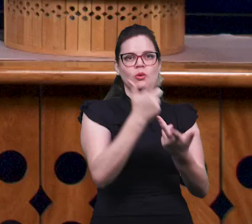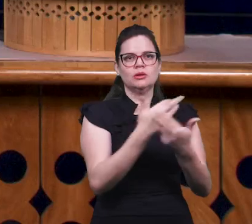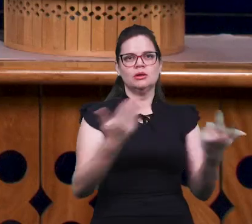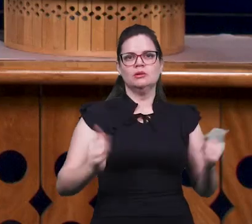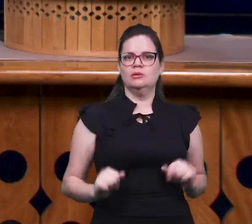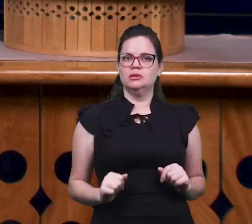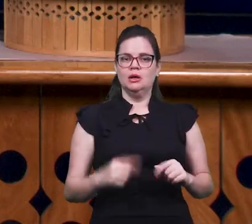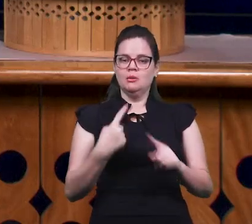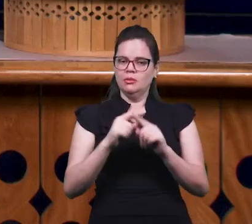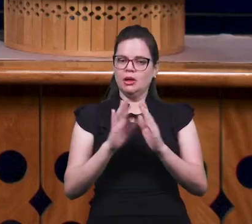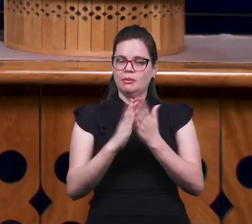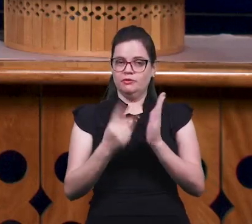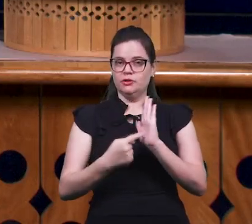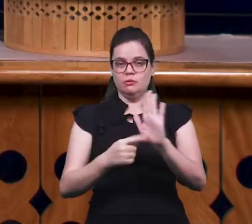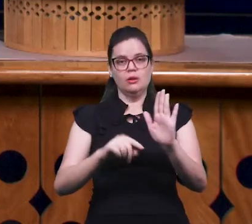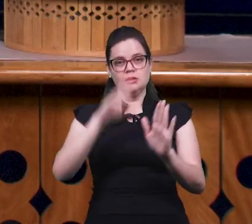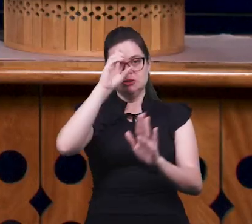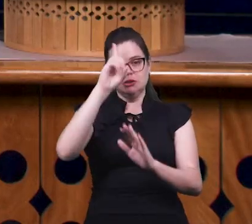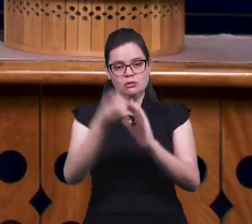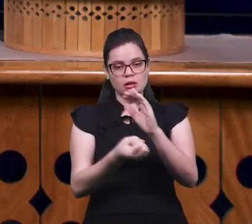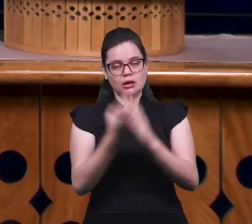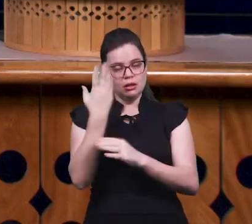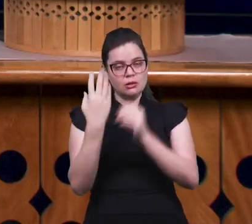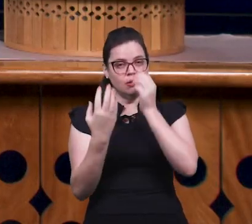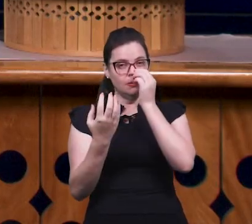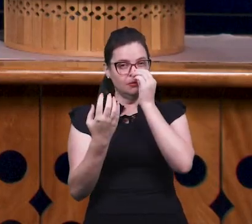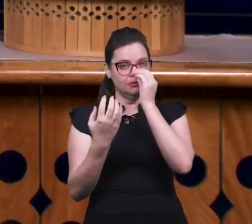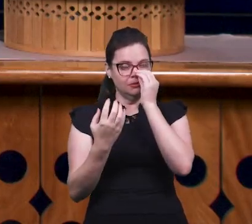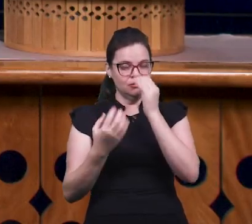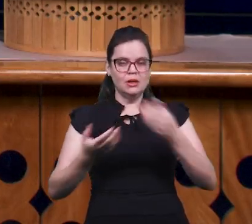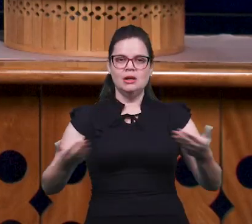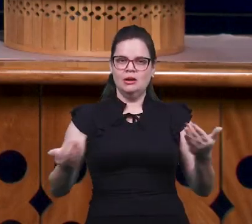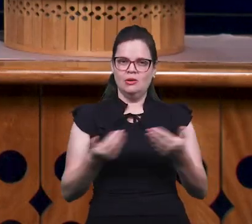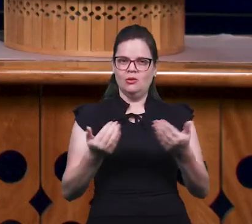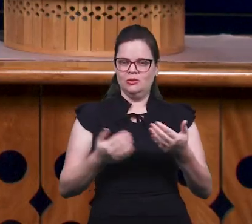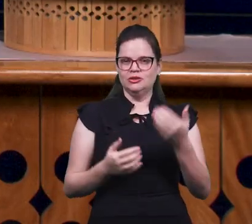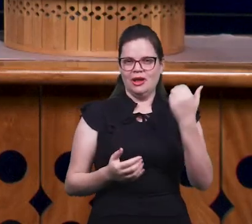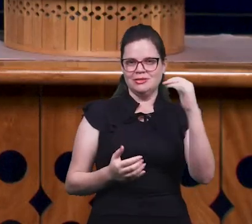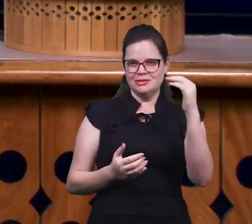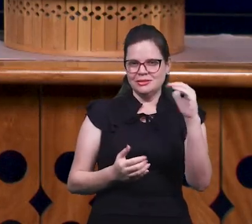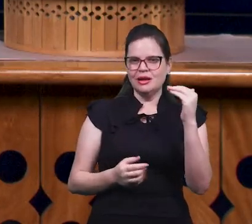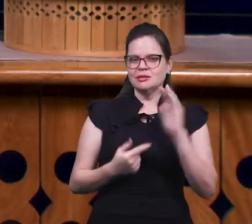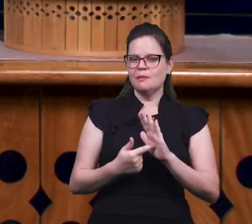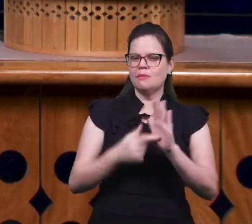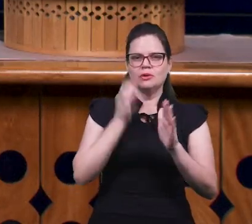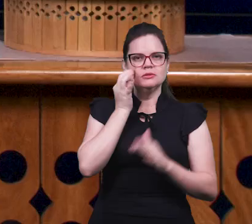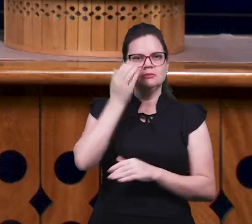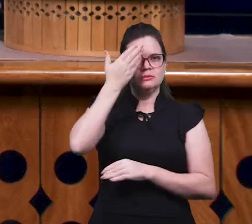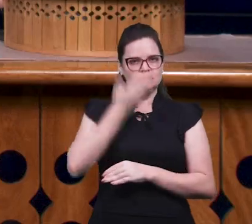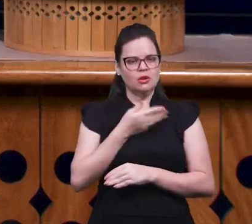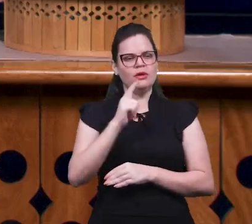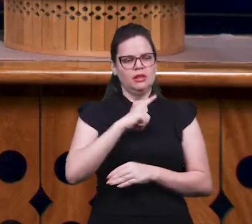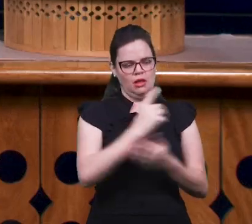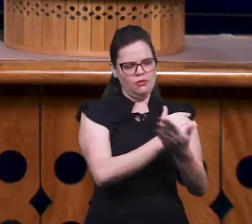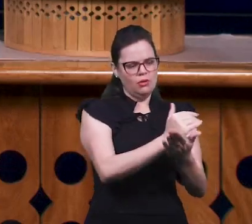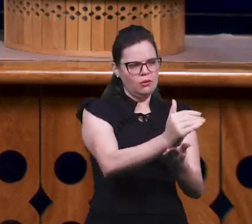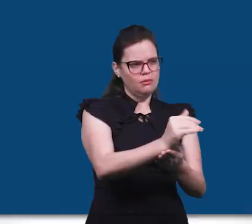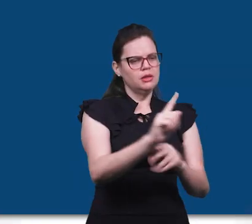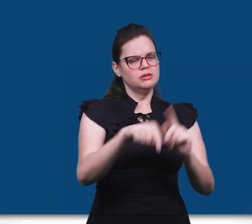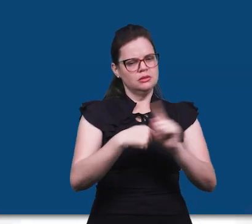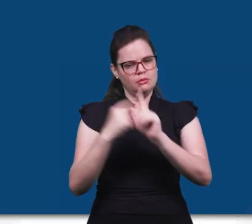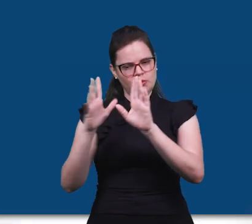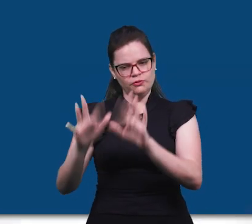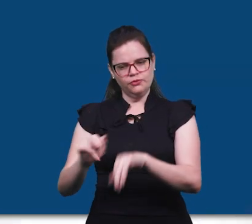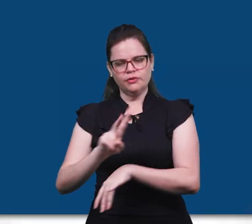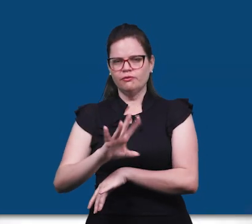início. Interessante que hoje a ciência comprova, né, que o universo teve um início mesmo, né? E vai ter um fim também. Então, é o que a Bíblia fala.